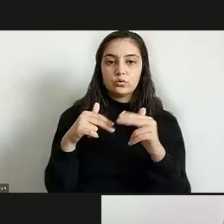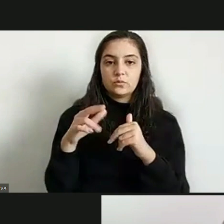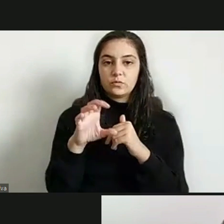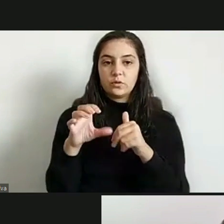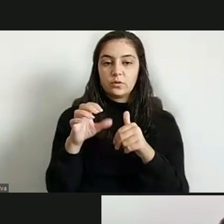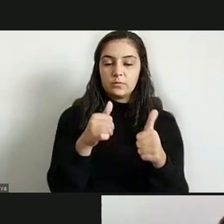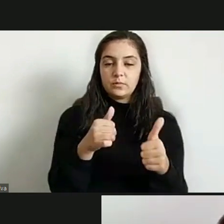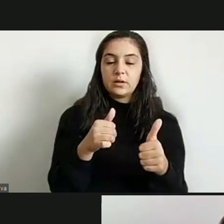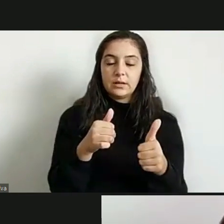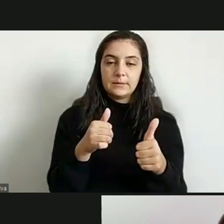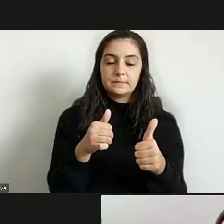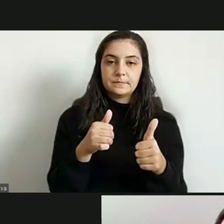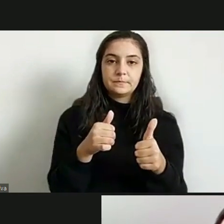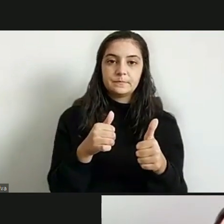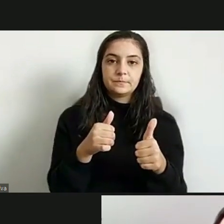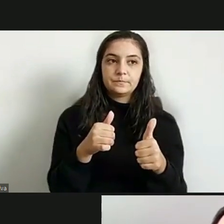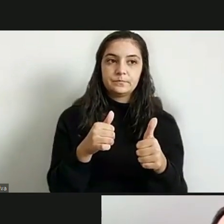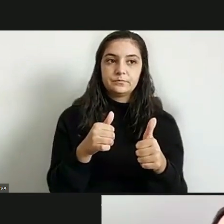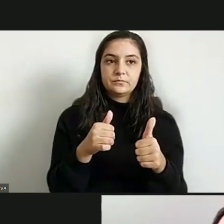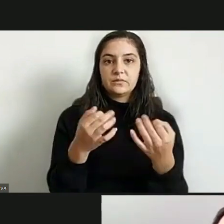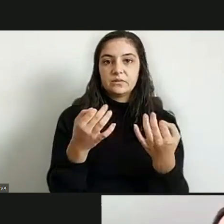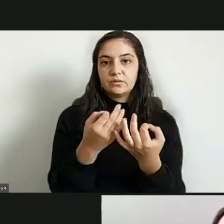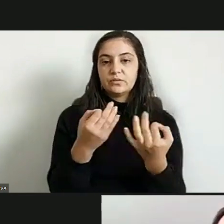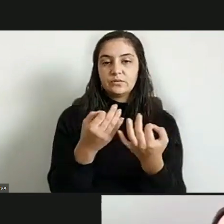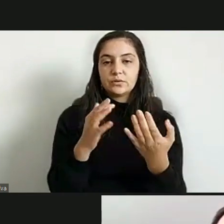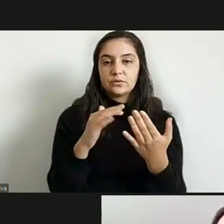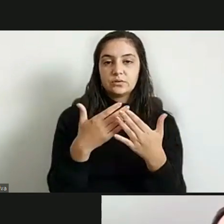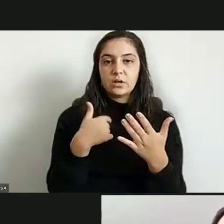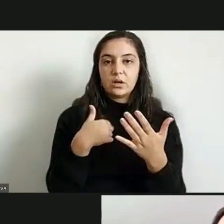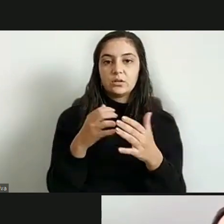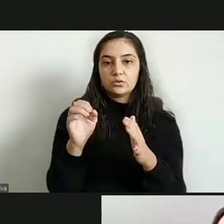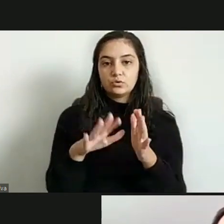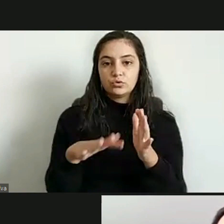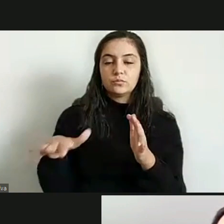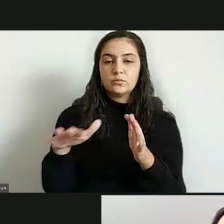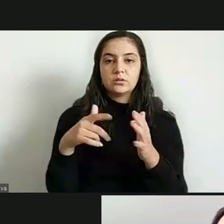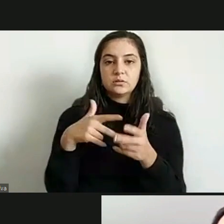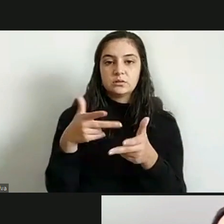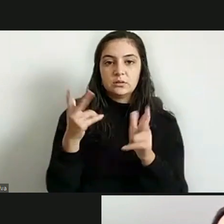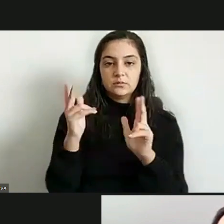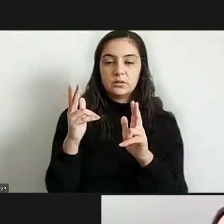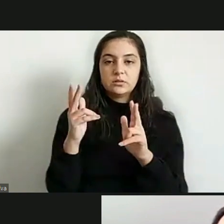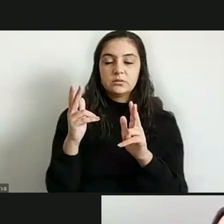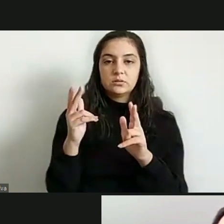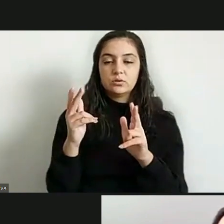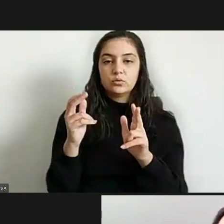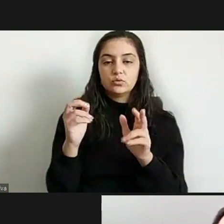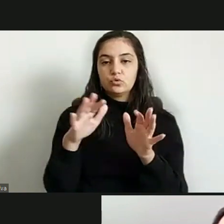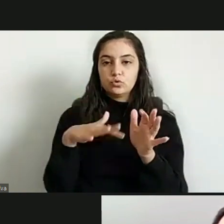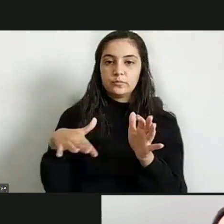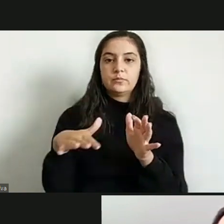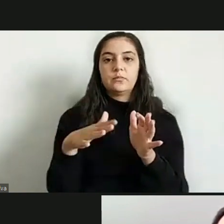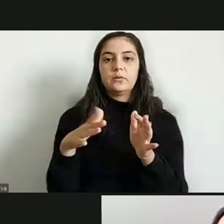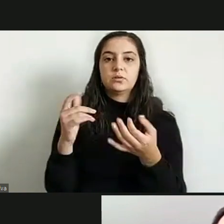em guerra, de facto criamos estes espaços de liberdade, não é? Estes espaços em que todas